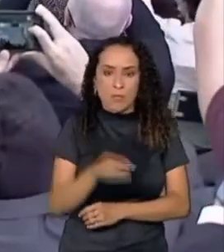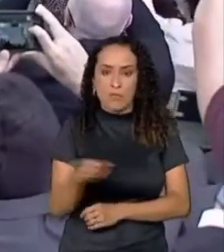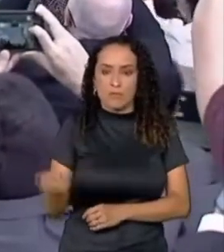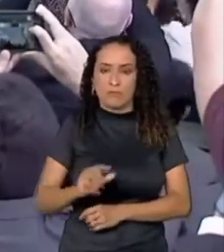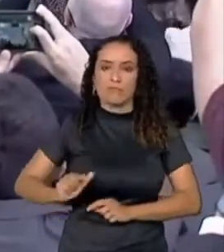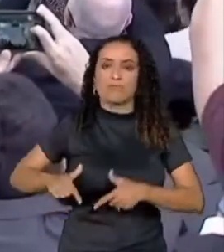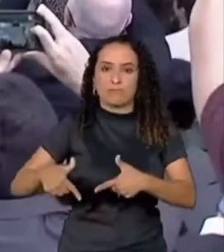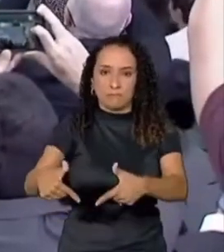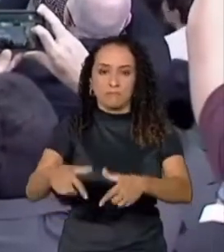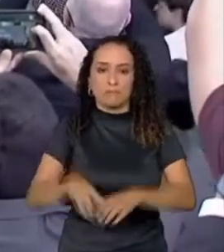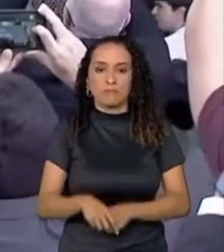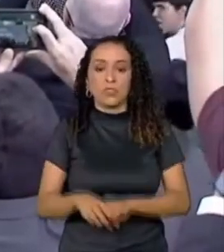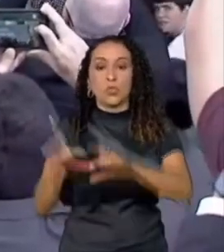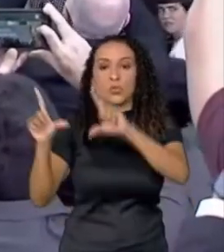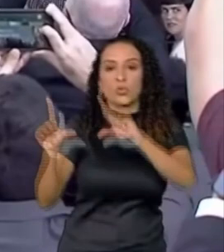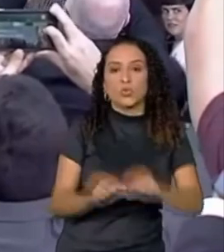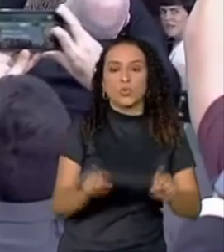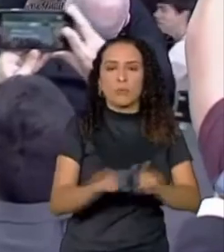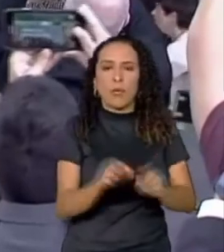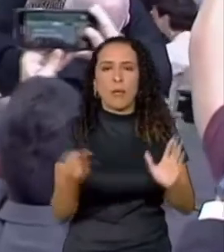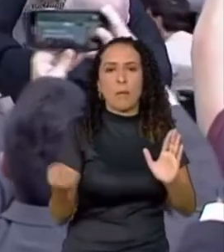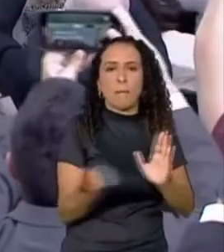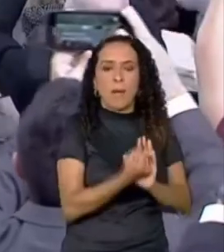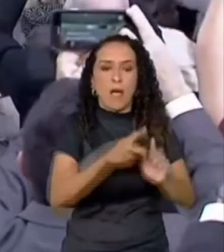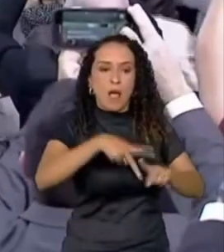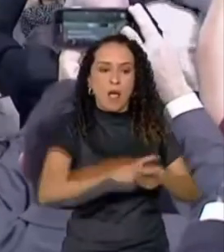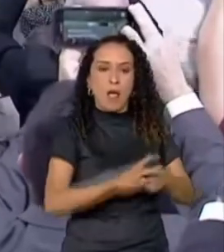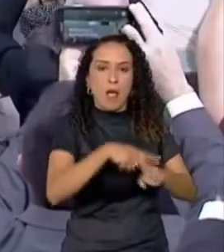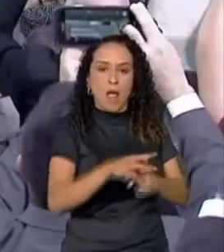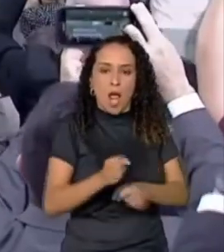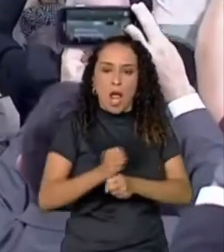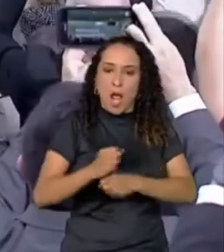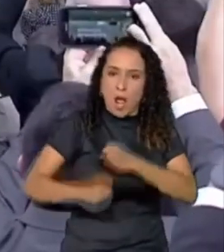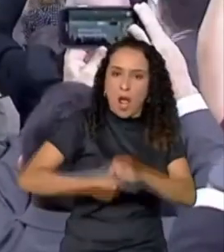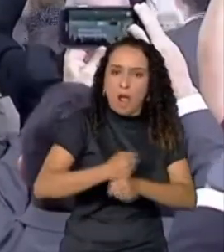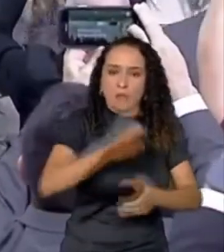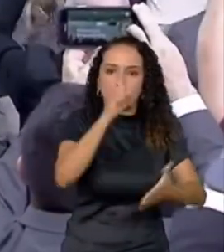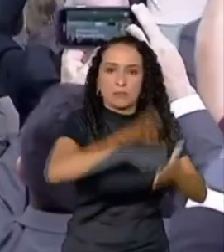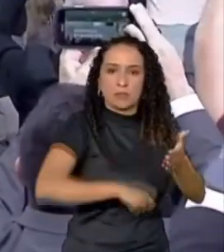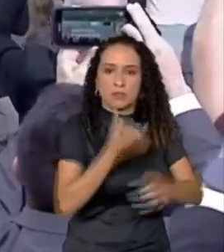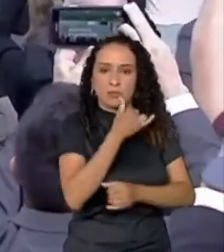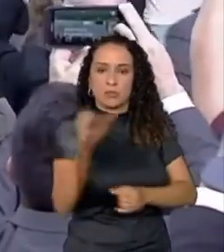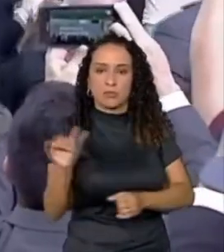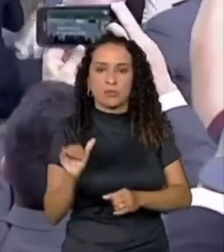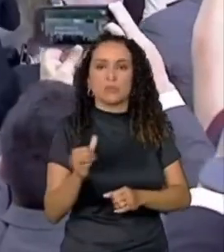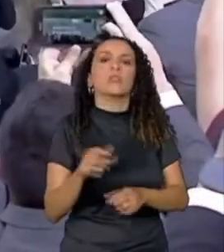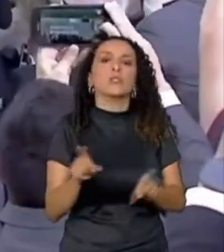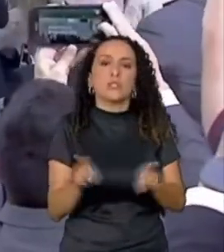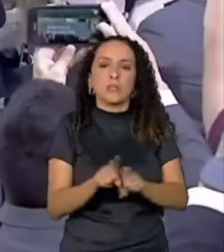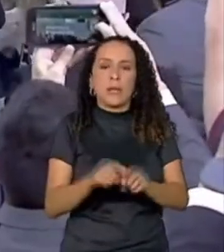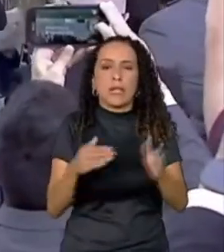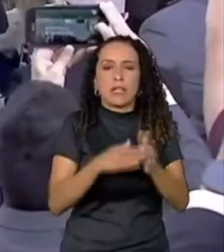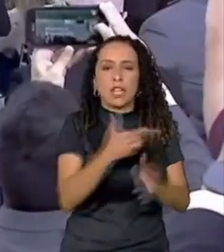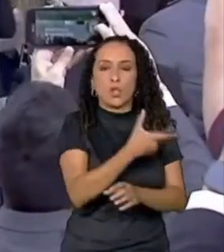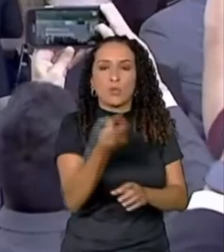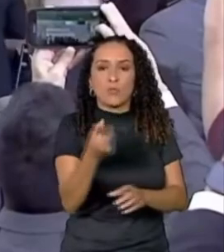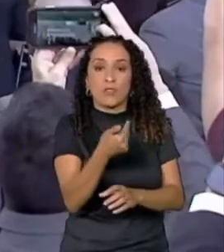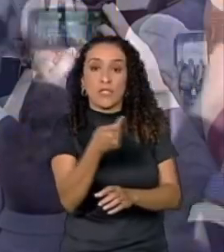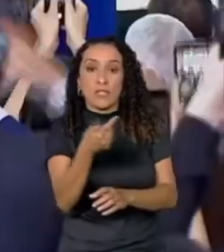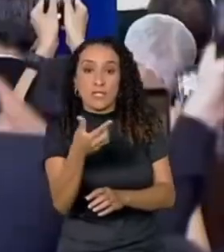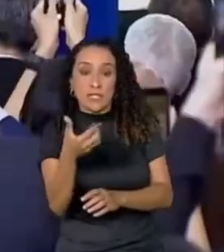em 3,5% em 2024, mediante o pagamento de empréstimos contraídos